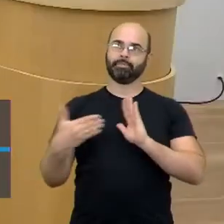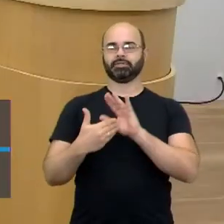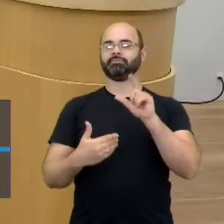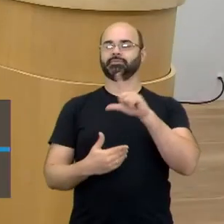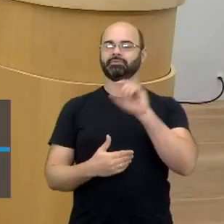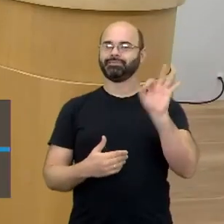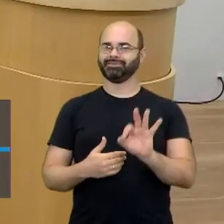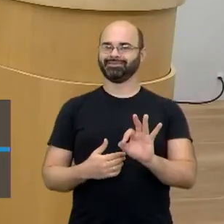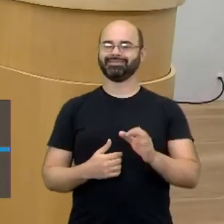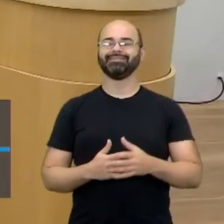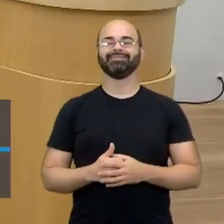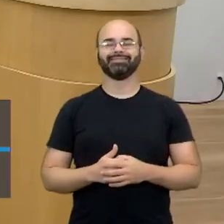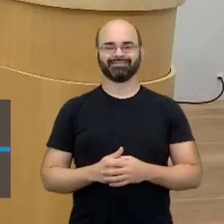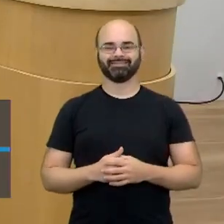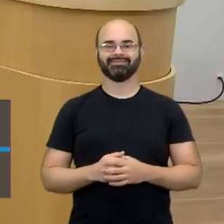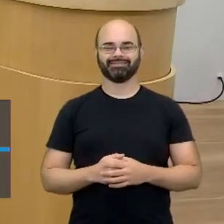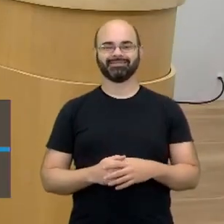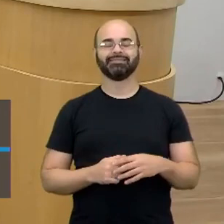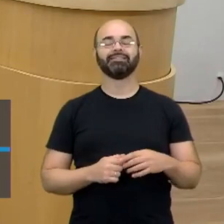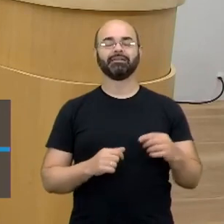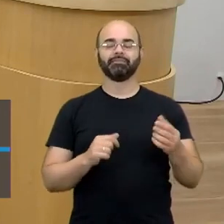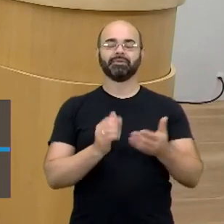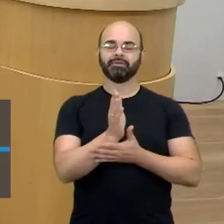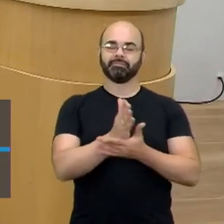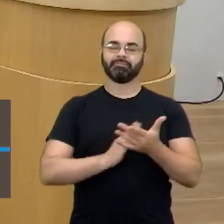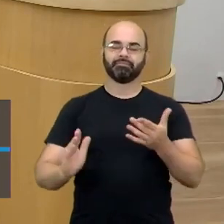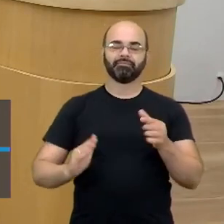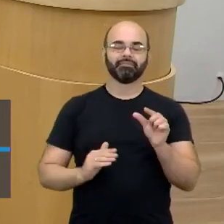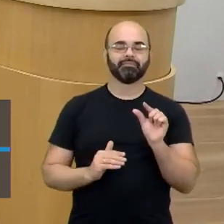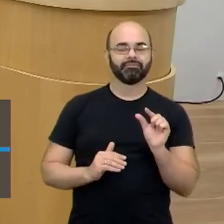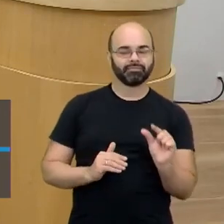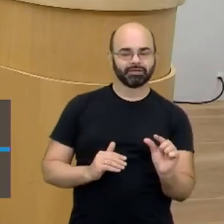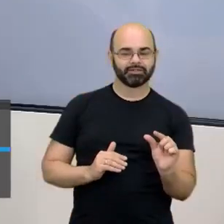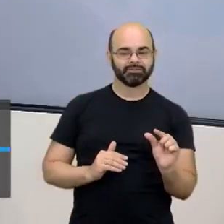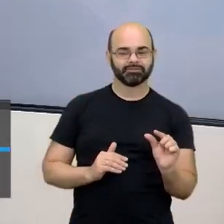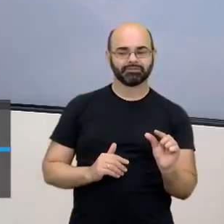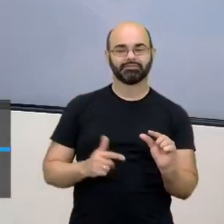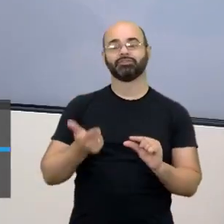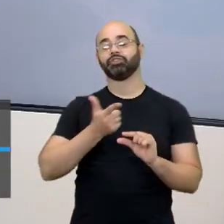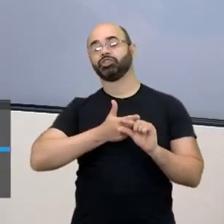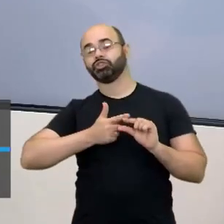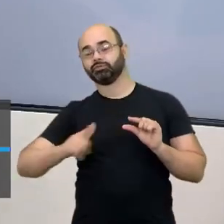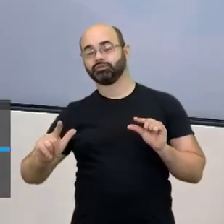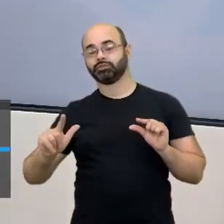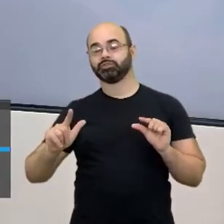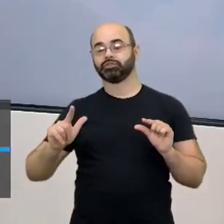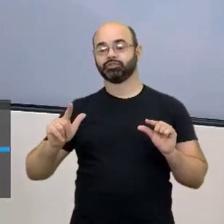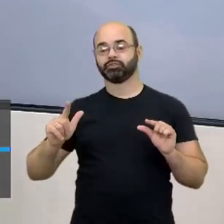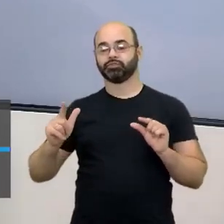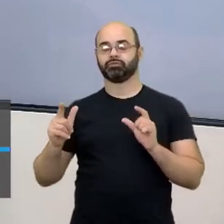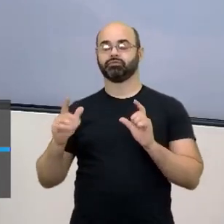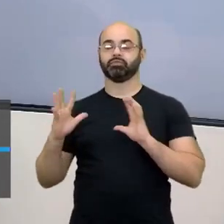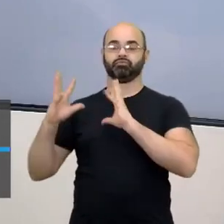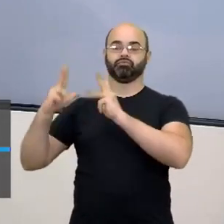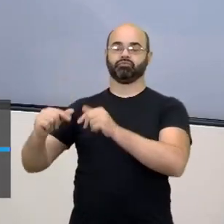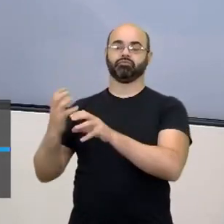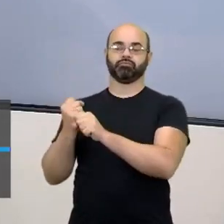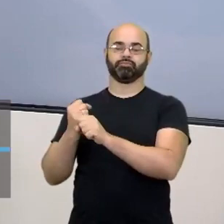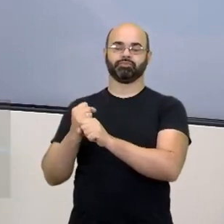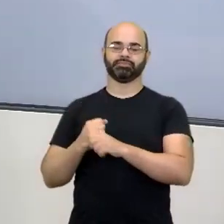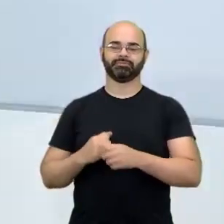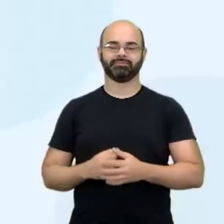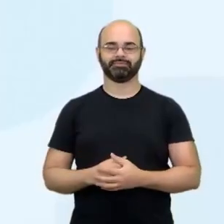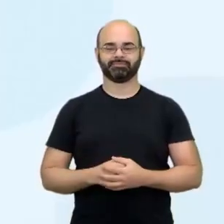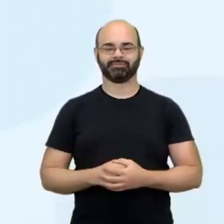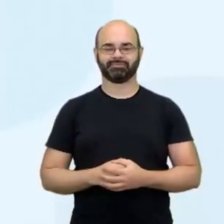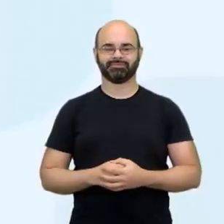A famosa parte pelo todo. Exatamente, a parte pelo todo, tá? Então anota que isso é uma informação importantíssima. Então, ó, de olho na tela, o que